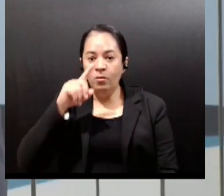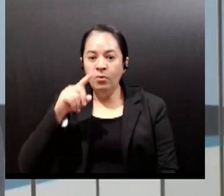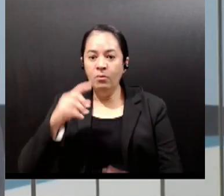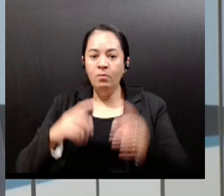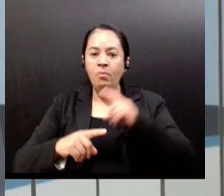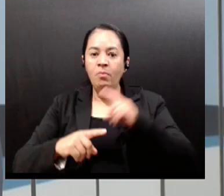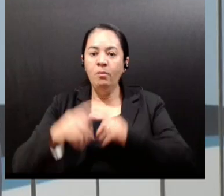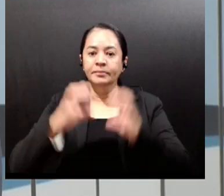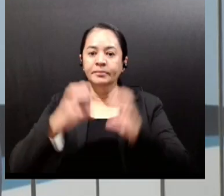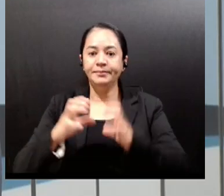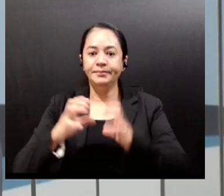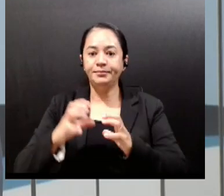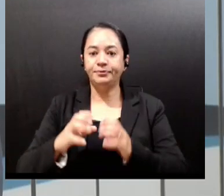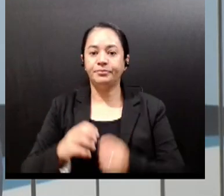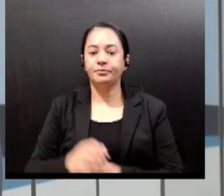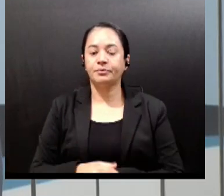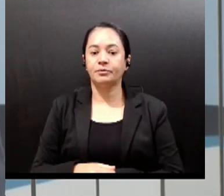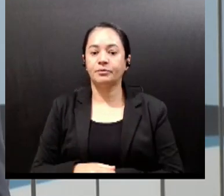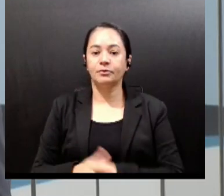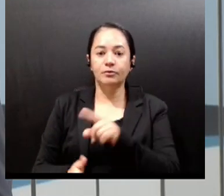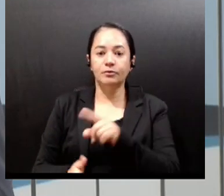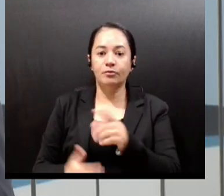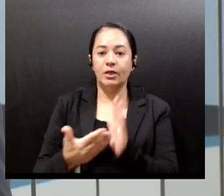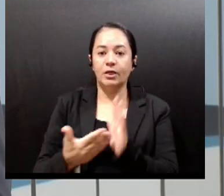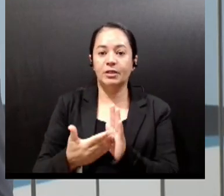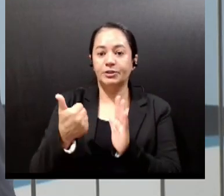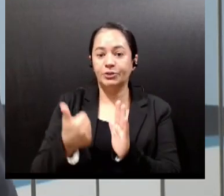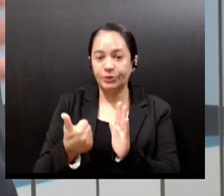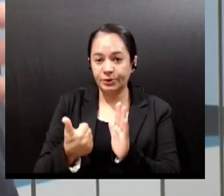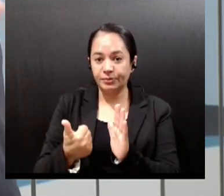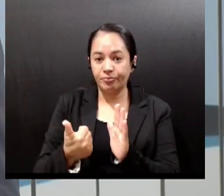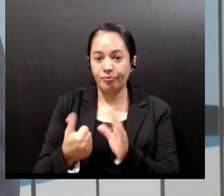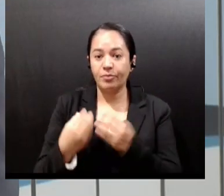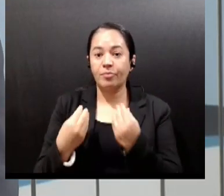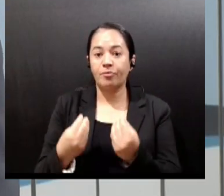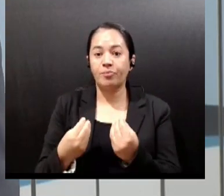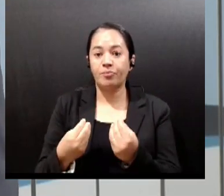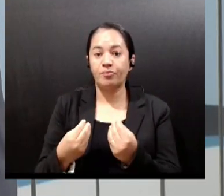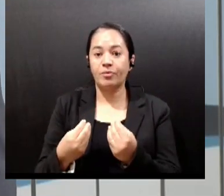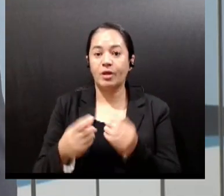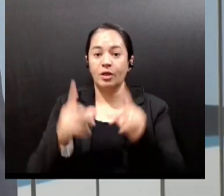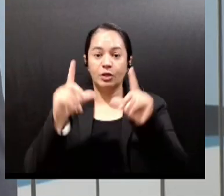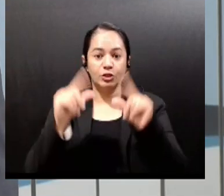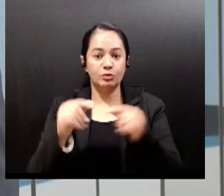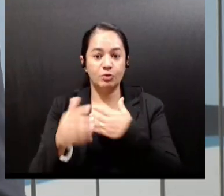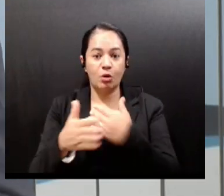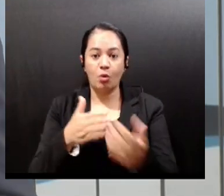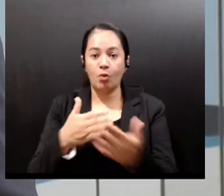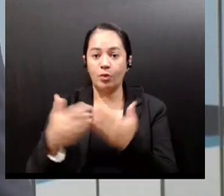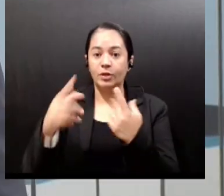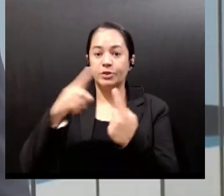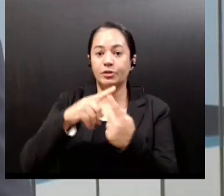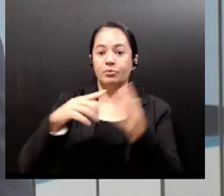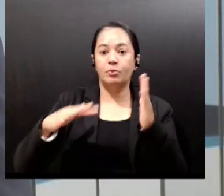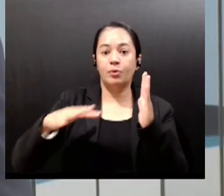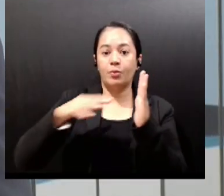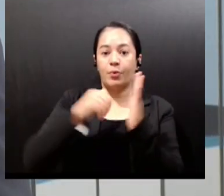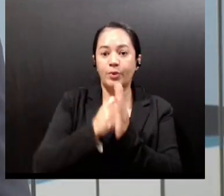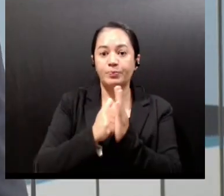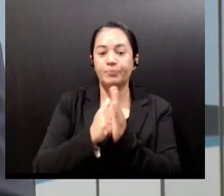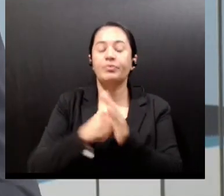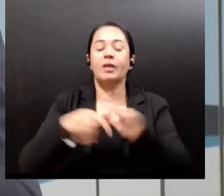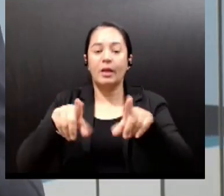pesados, você tira de cena para mitigar qualquer tipo de acidente. Então também isso é